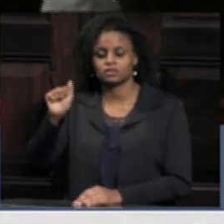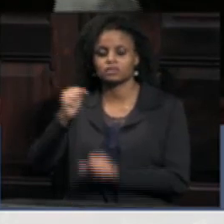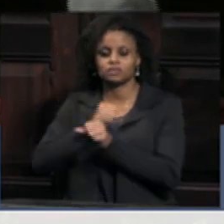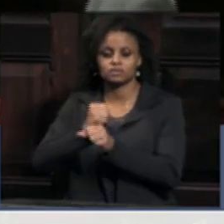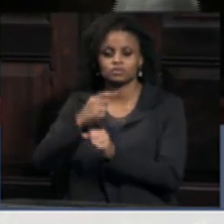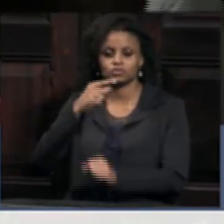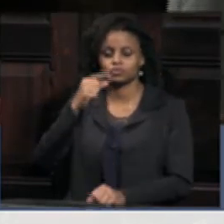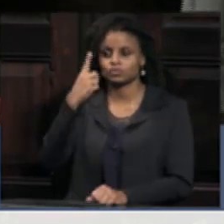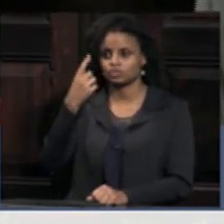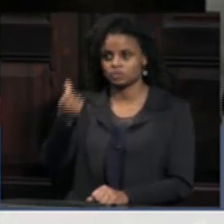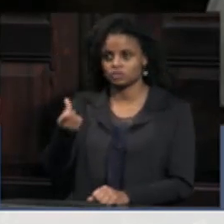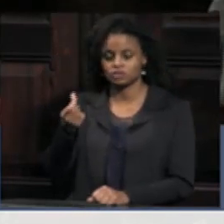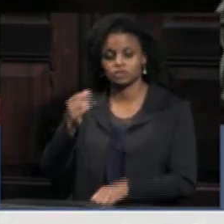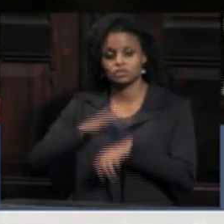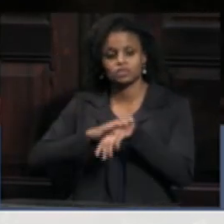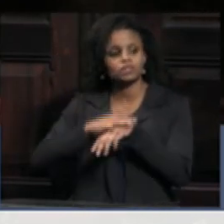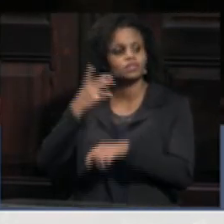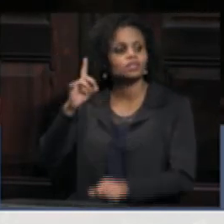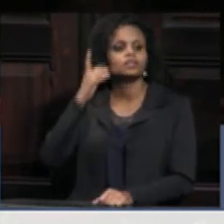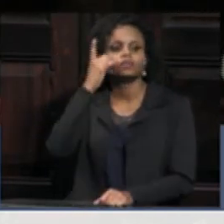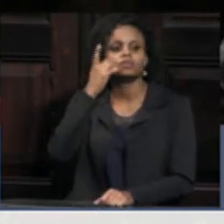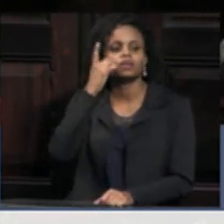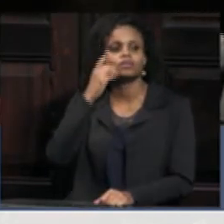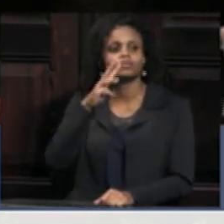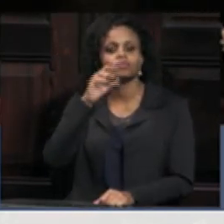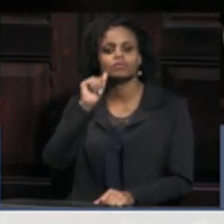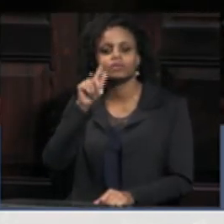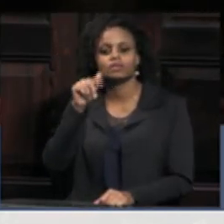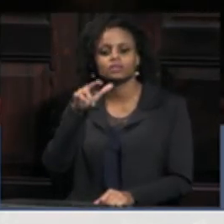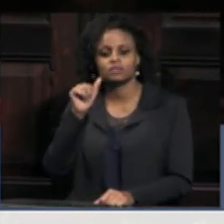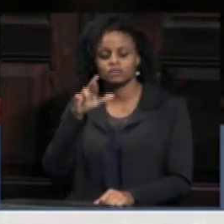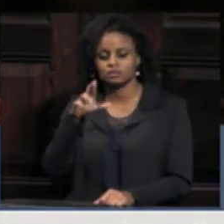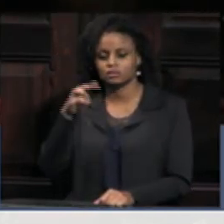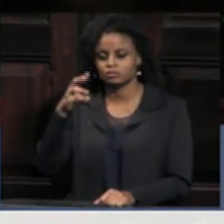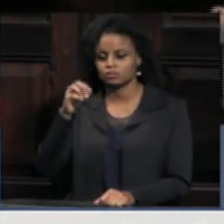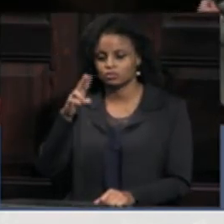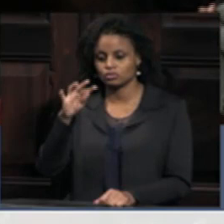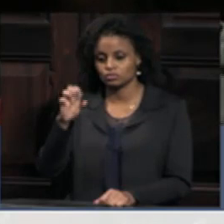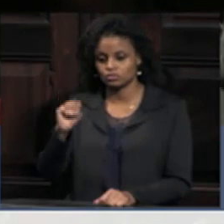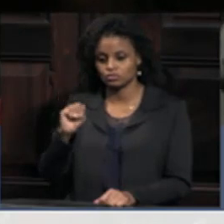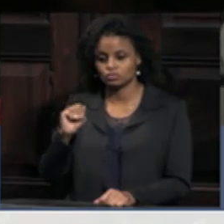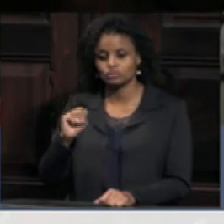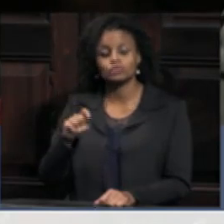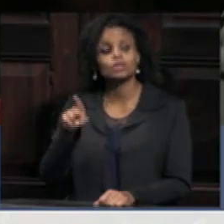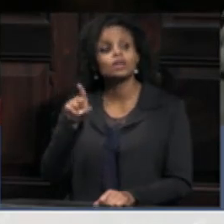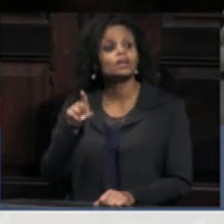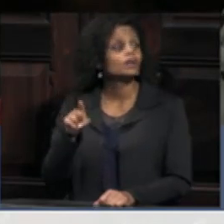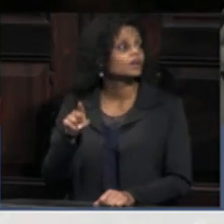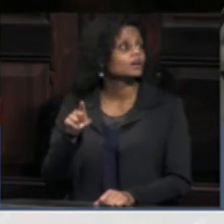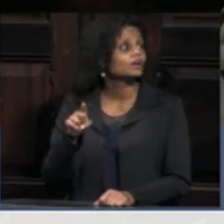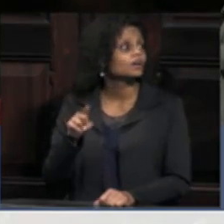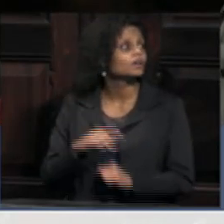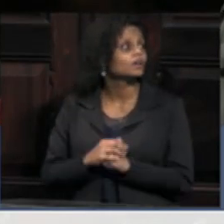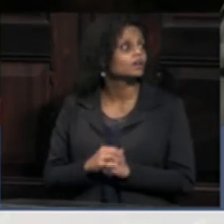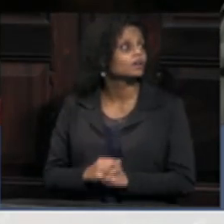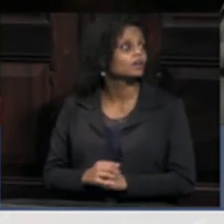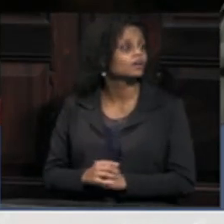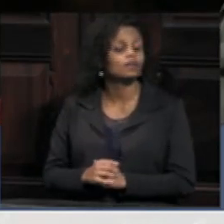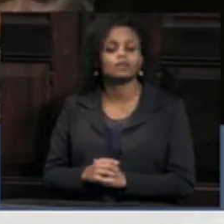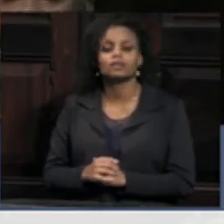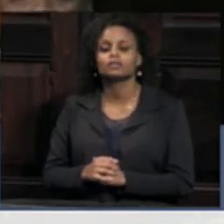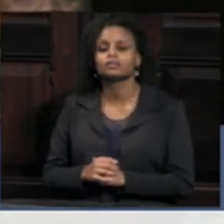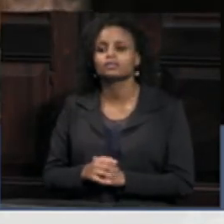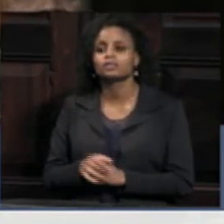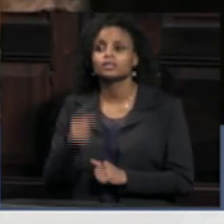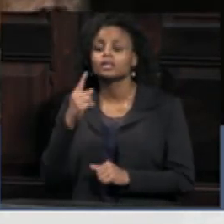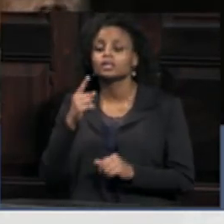1430-A/2016, de autoria do deputado Wagner Montes, que dispõe sobre o direito do consumidor obter comprovante de